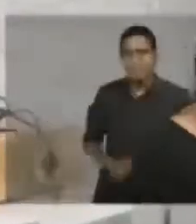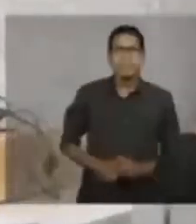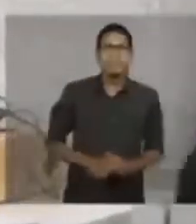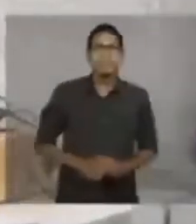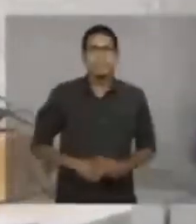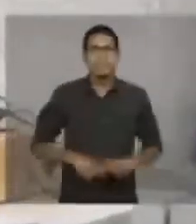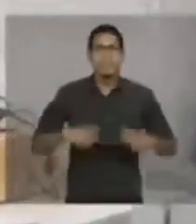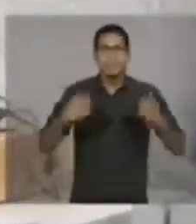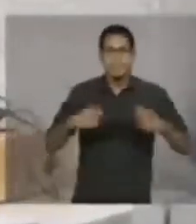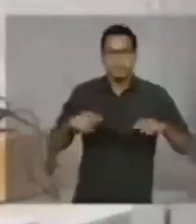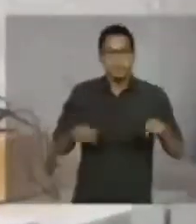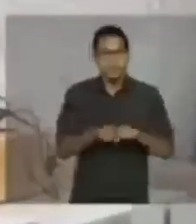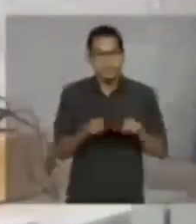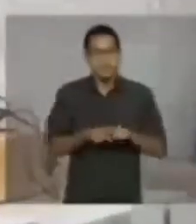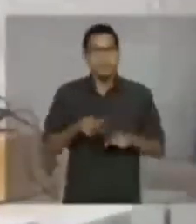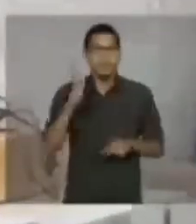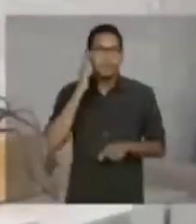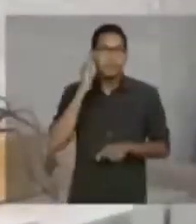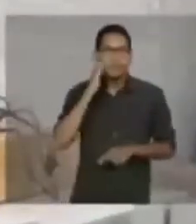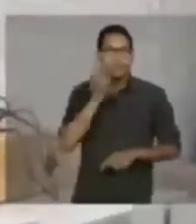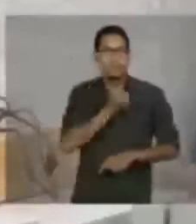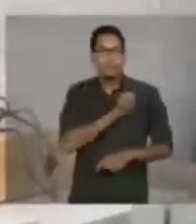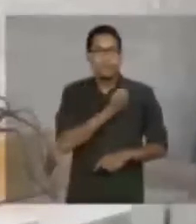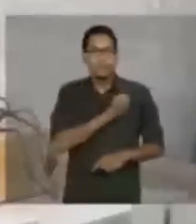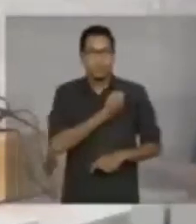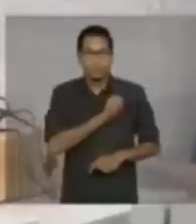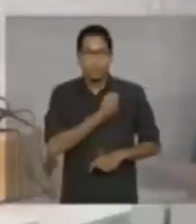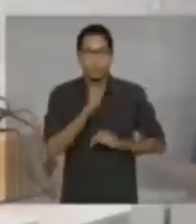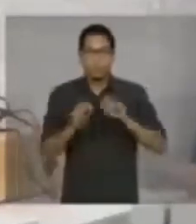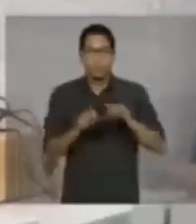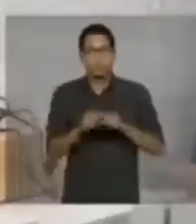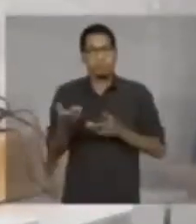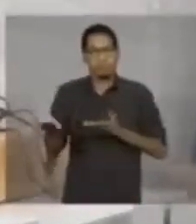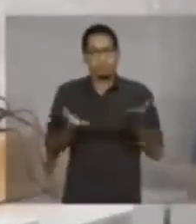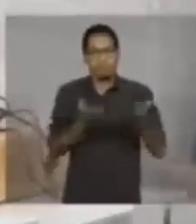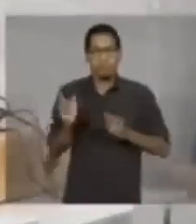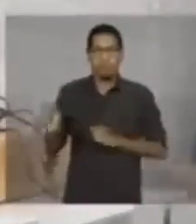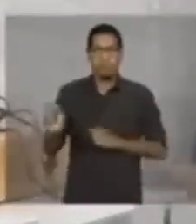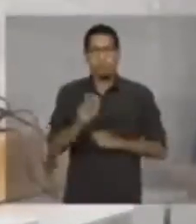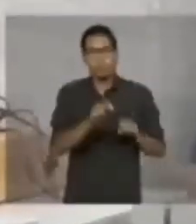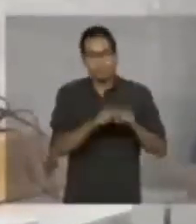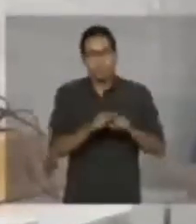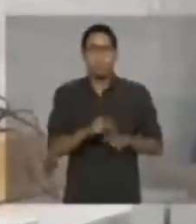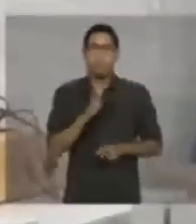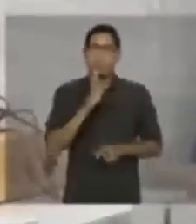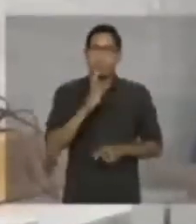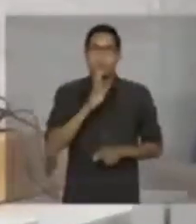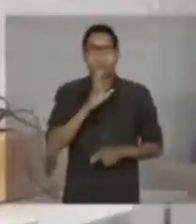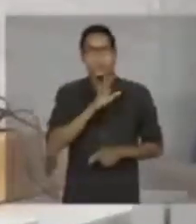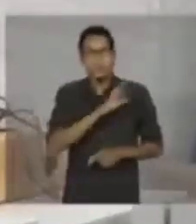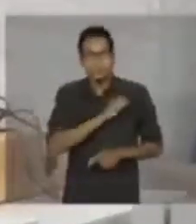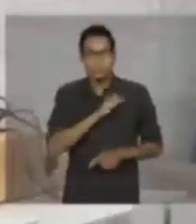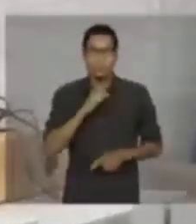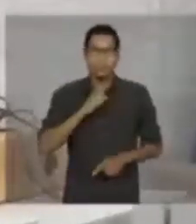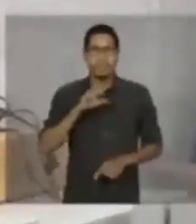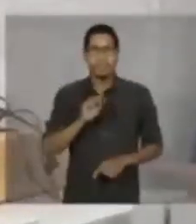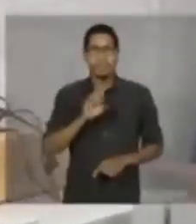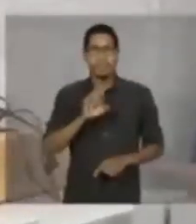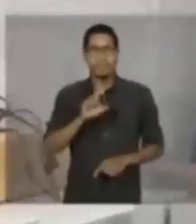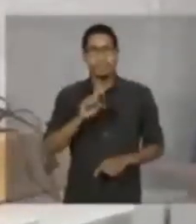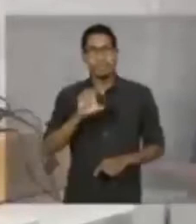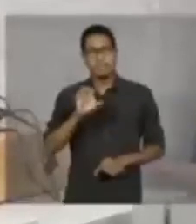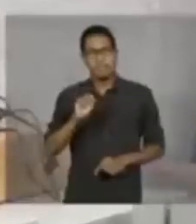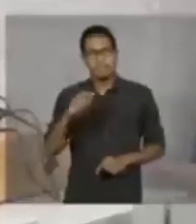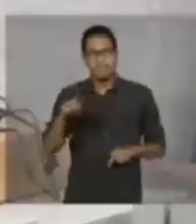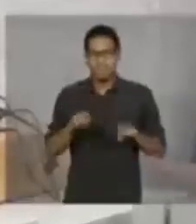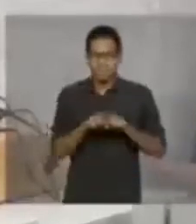Precisaria, claro, aumentar o número de alguns serviços oferecidos. Todo mundo que conhece ama o CEDESP, que é o tipo de